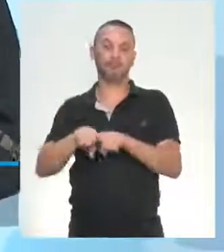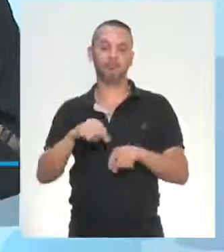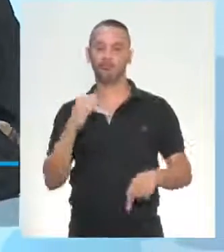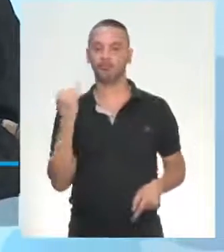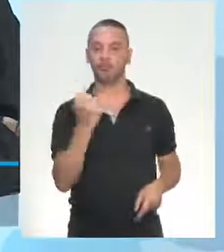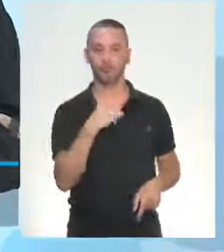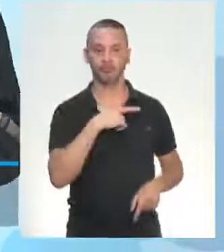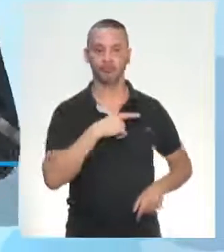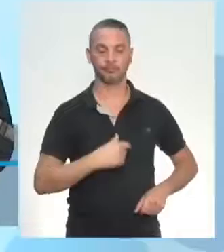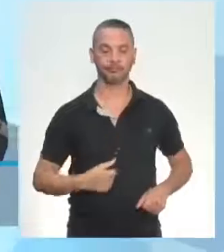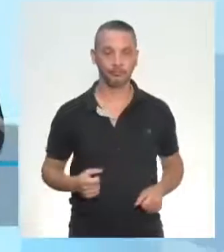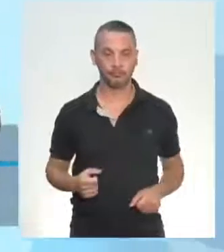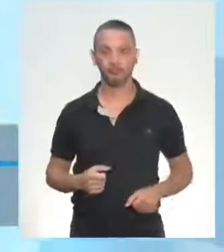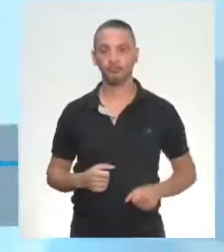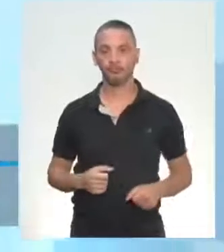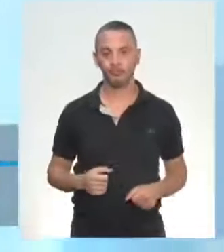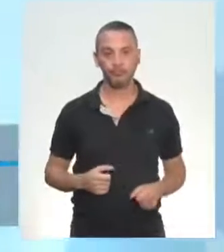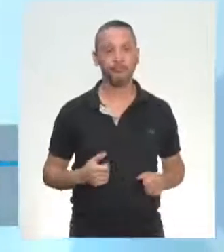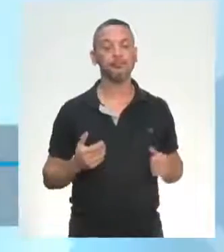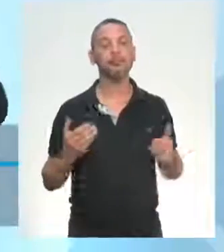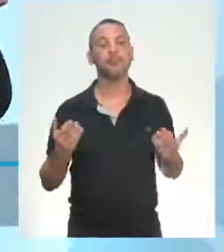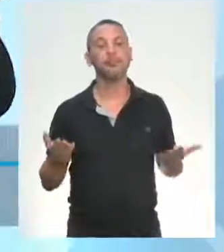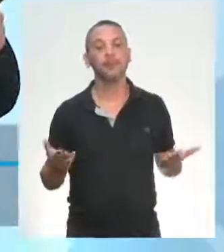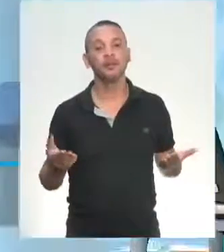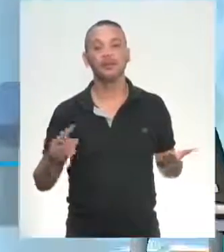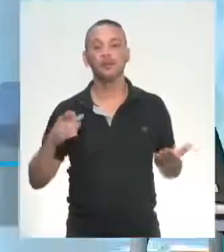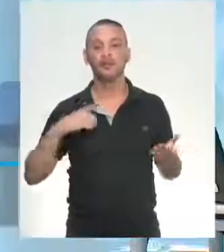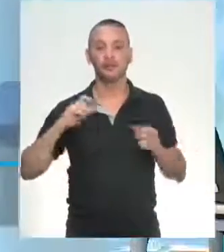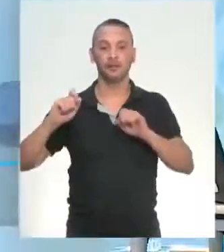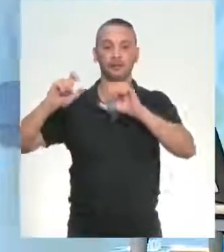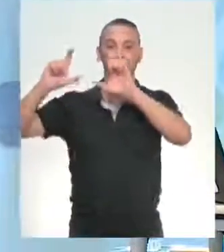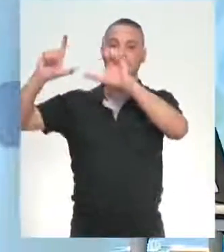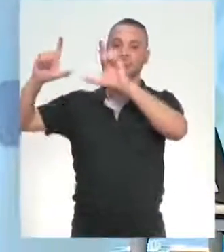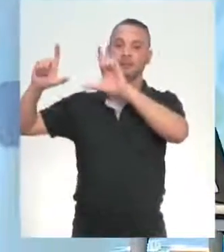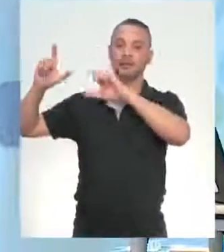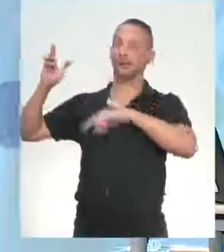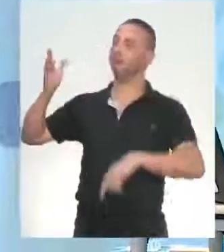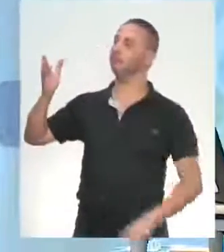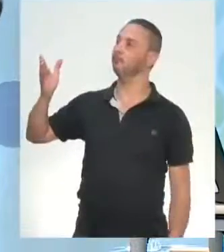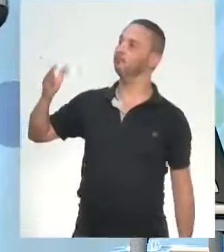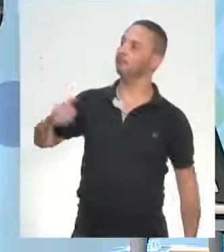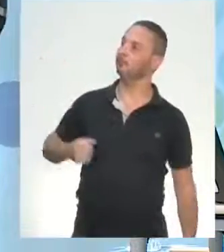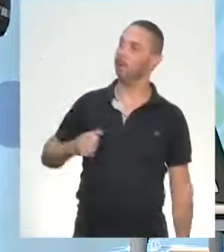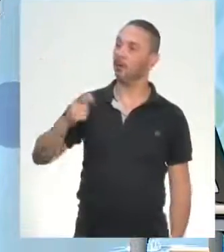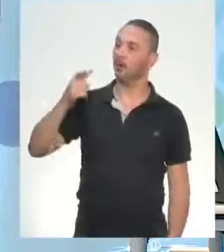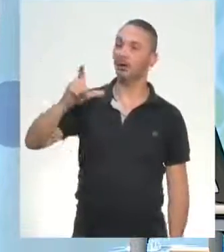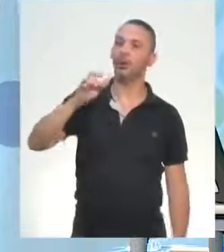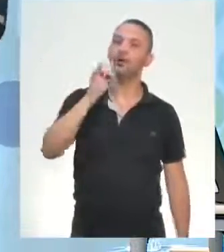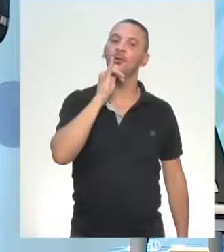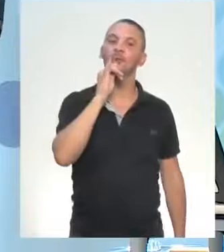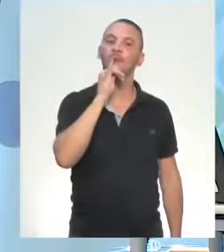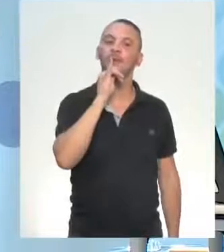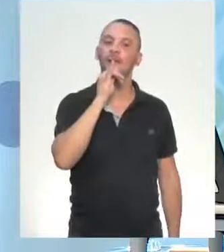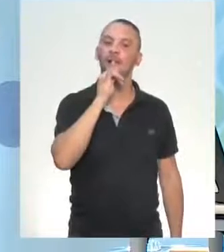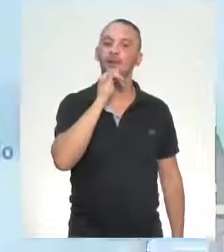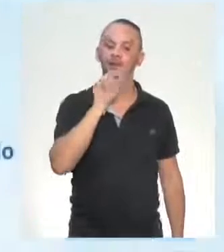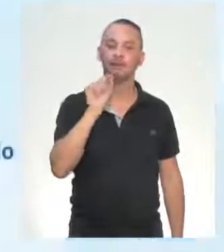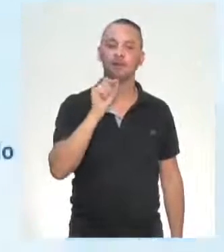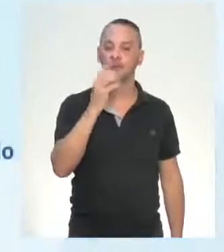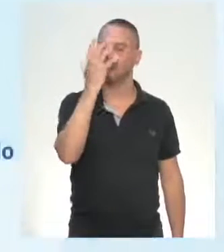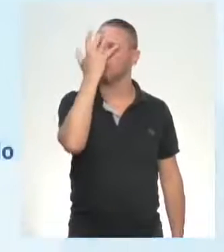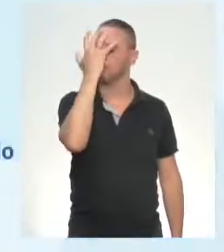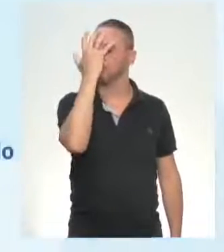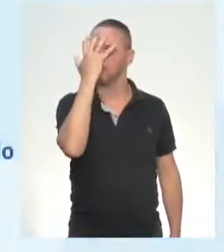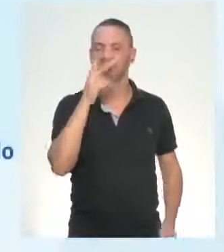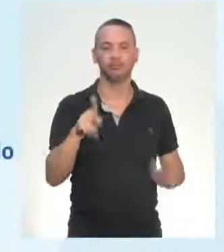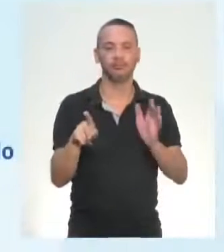pela Unesco, legal? Então nós temos aqui na tela mais um exemplo de patrimônio histórico, né,